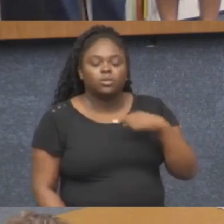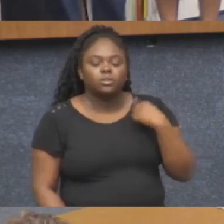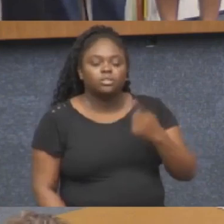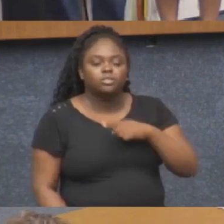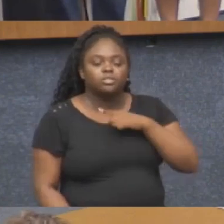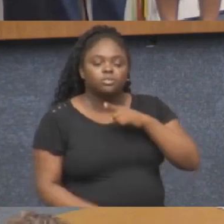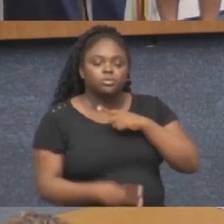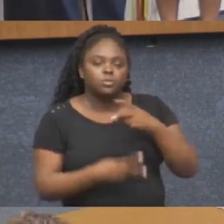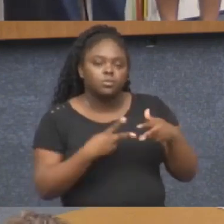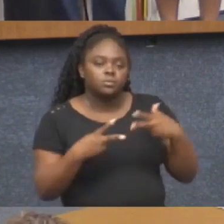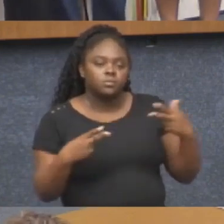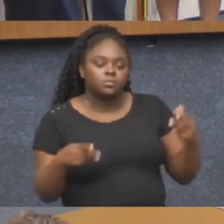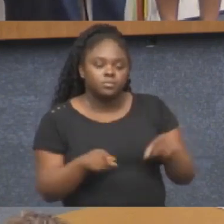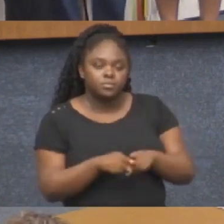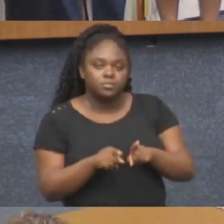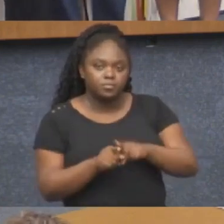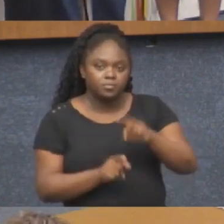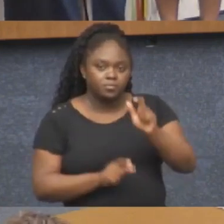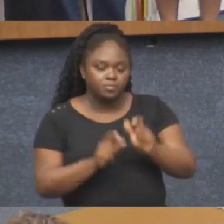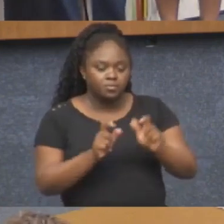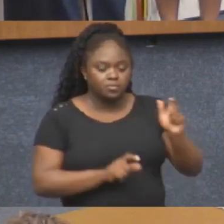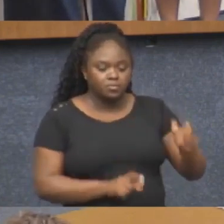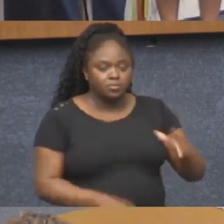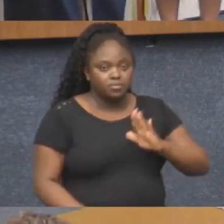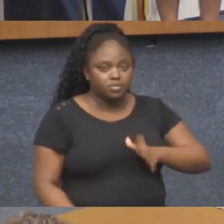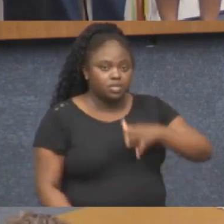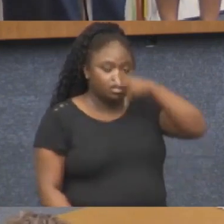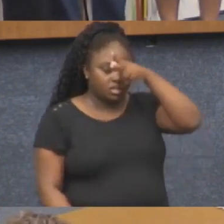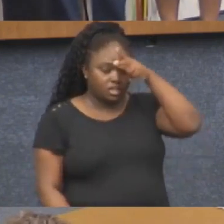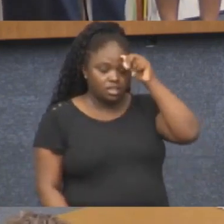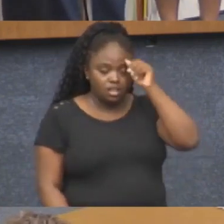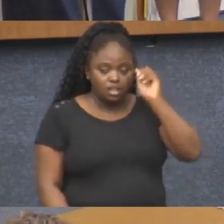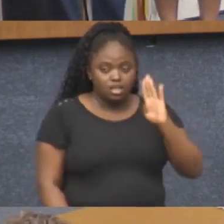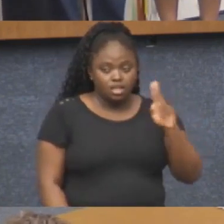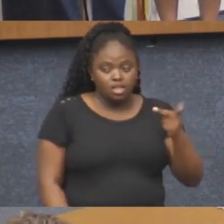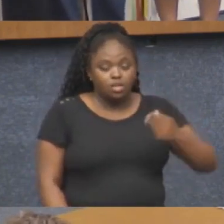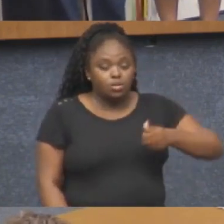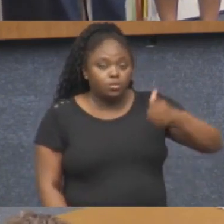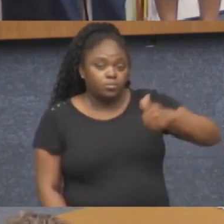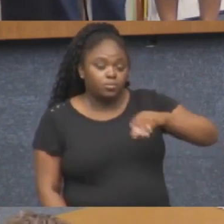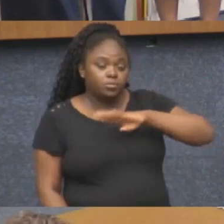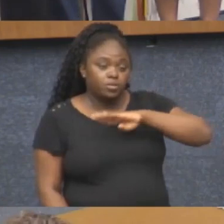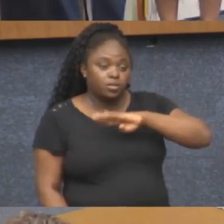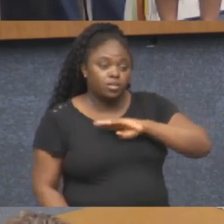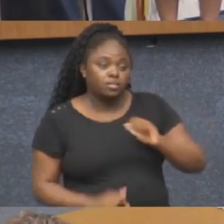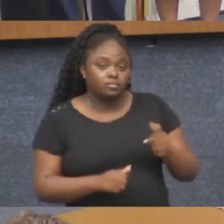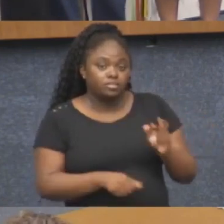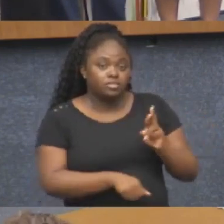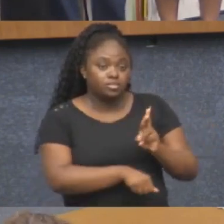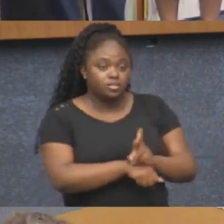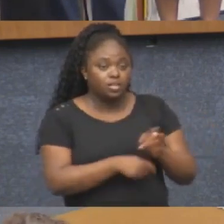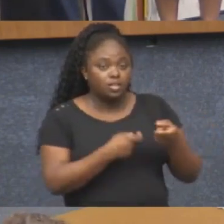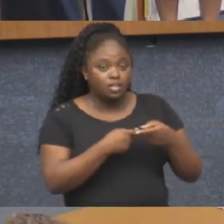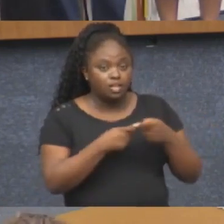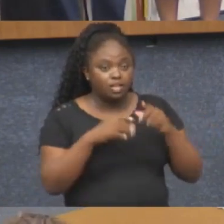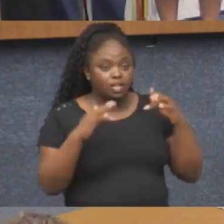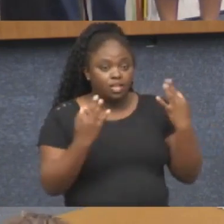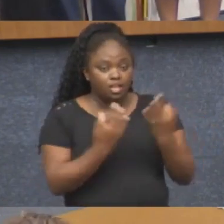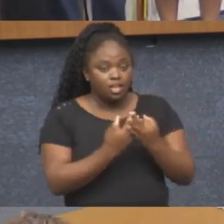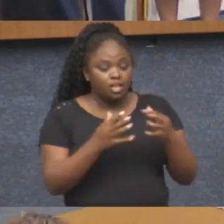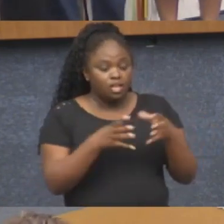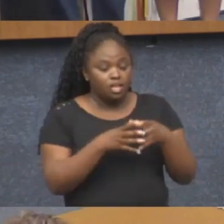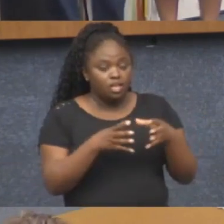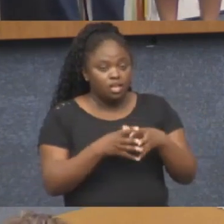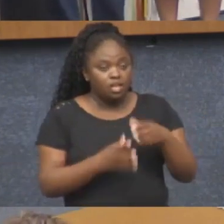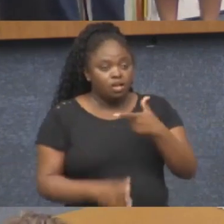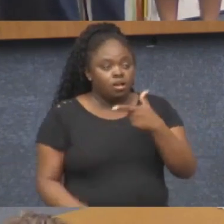aqui presente também, dos que estão na Prefeitura de Belo Horizonte, nosso primeiro colega que fez residência de Medicina de Família e Comunidade,